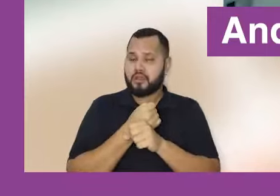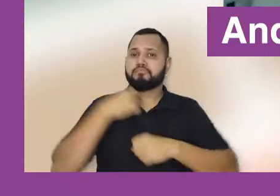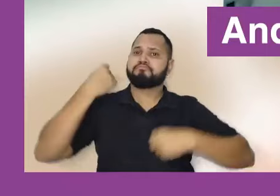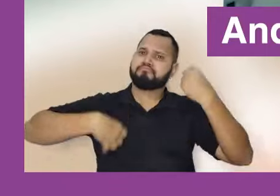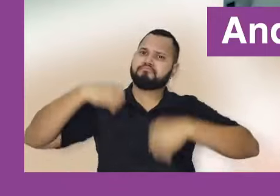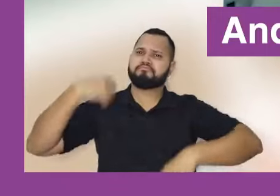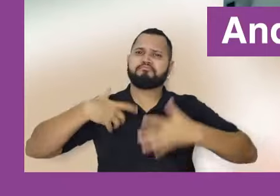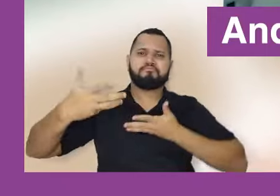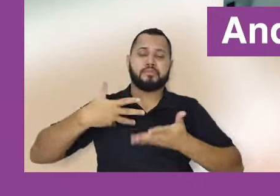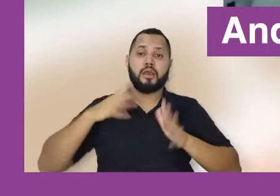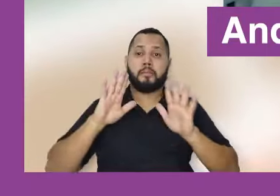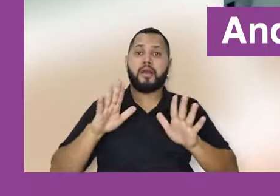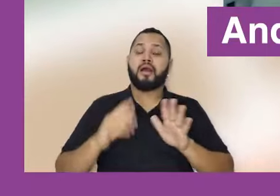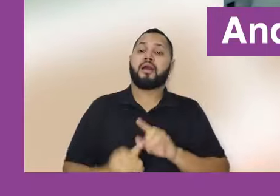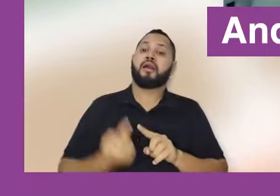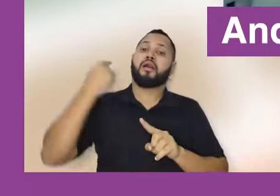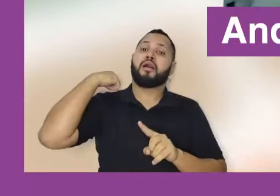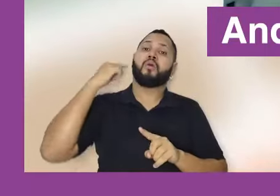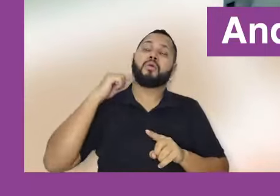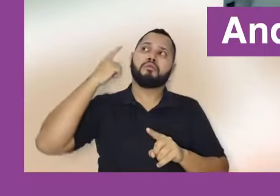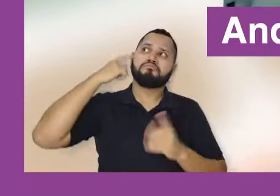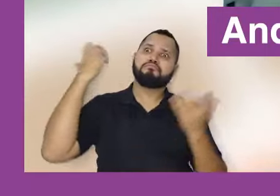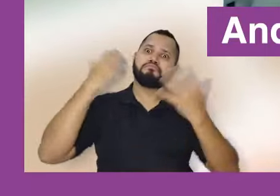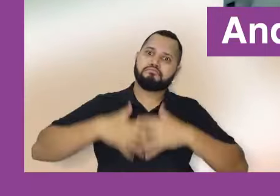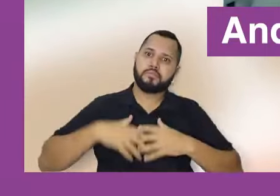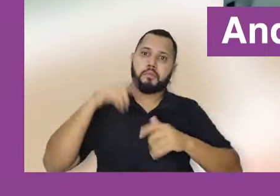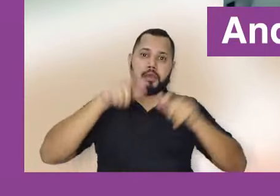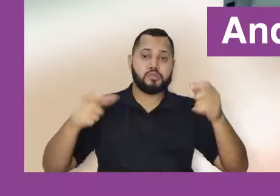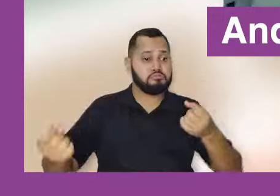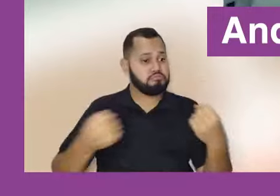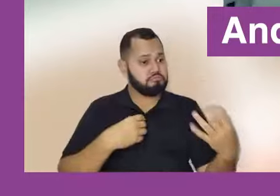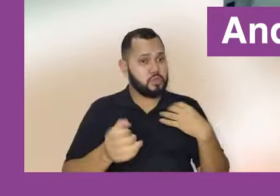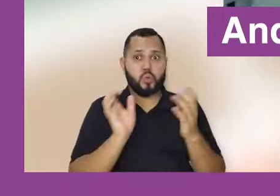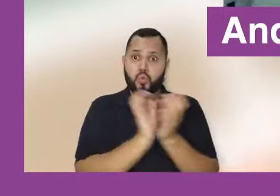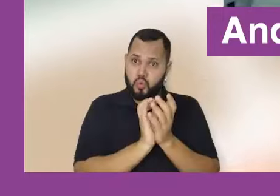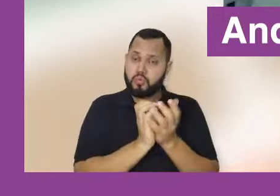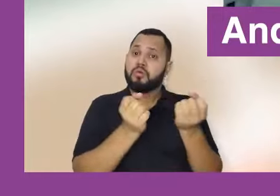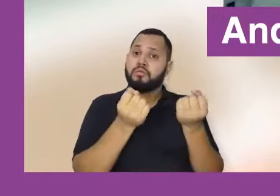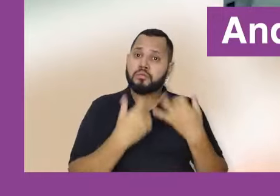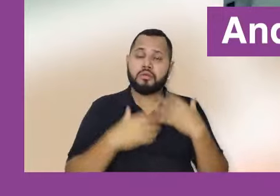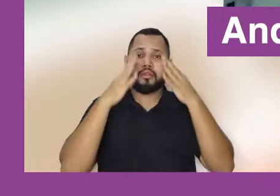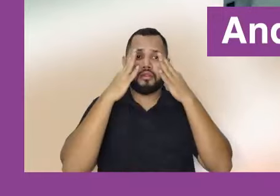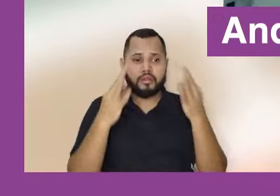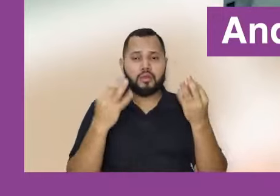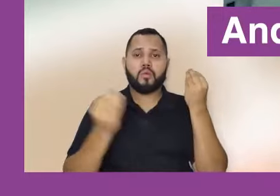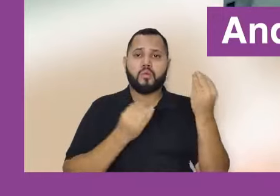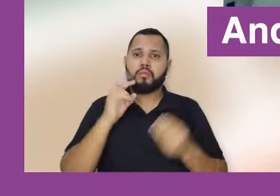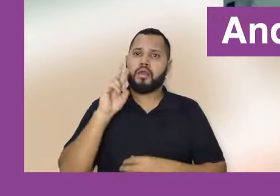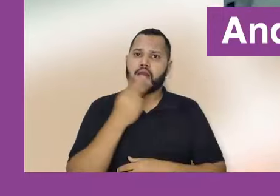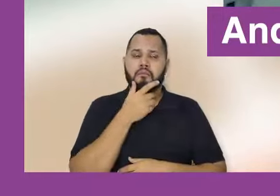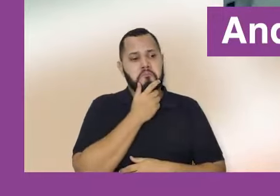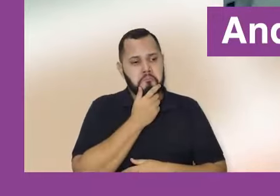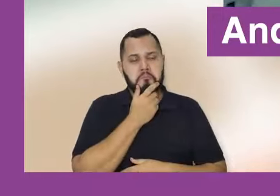então mas nasceu lá atrás de provocações específicas de grupos que trouxeram a atenção né do